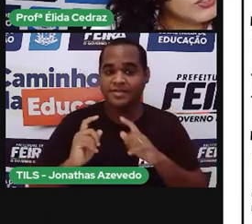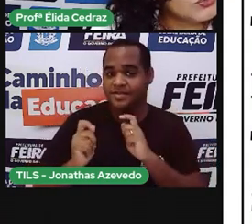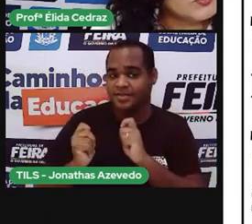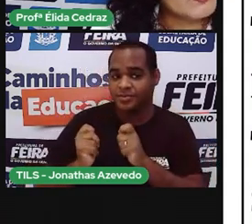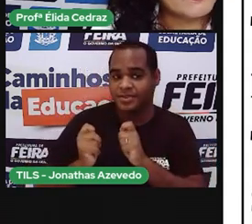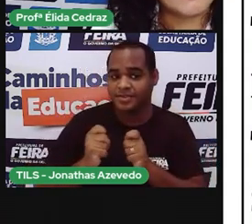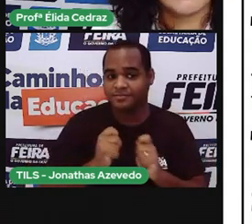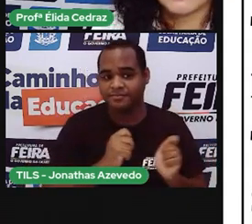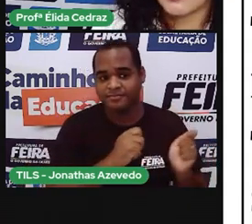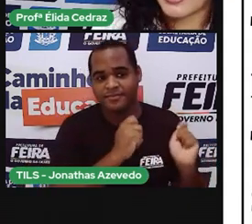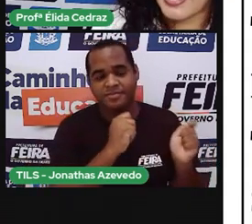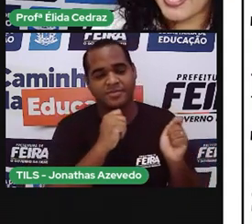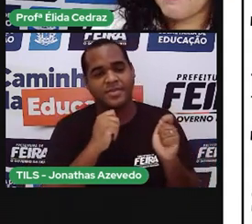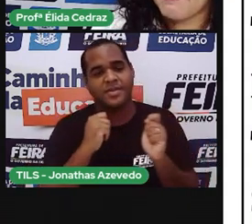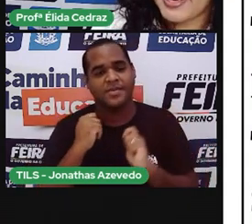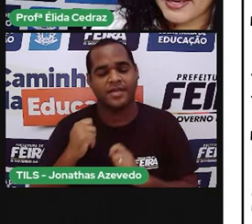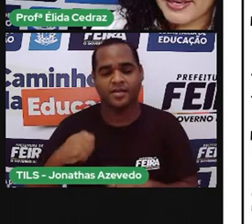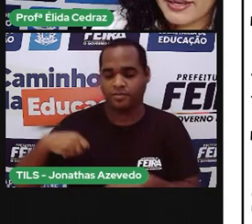tamborzinho